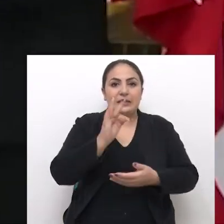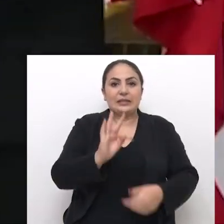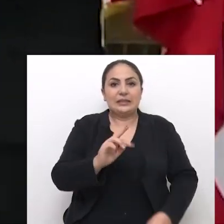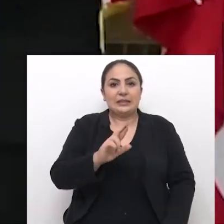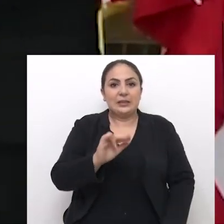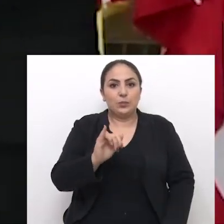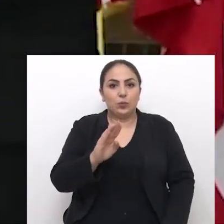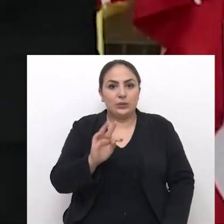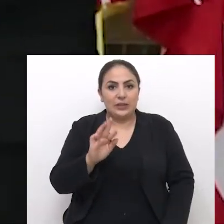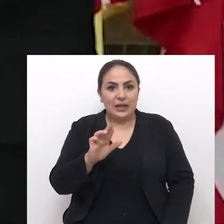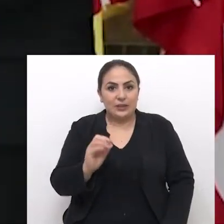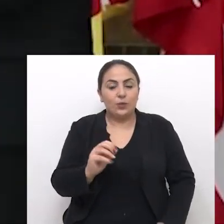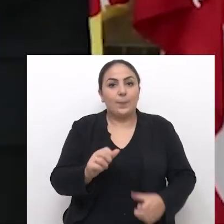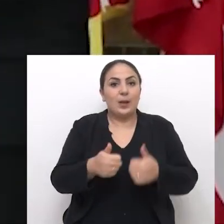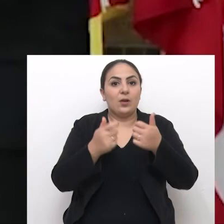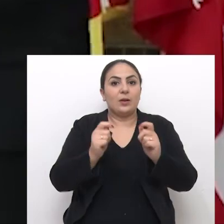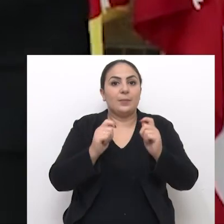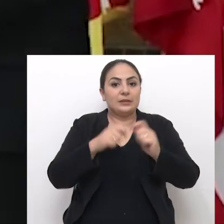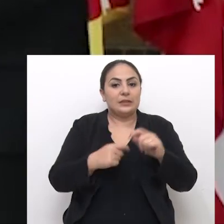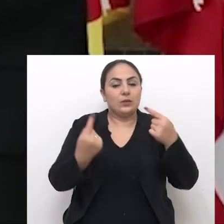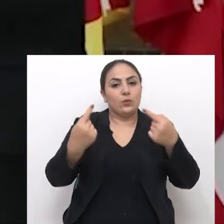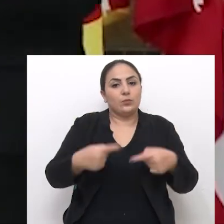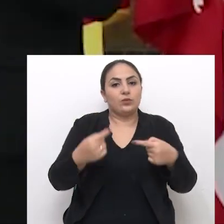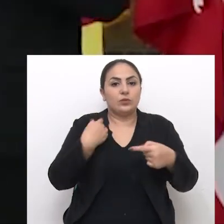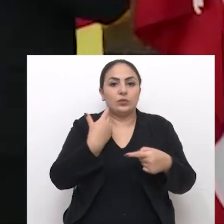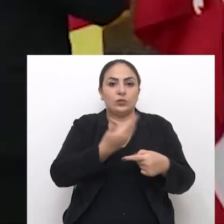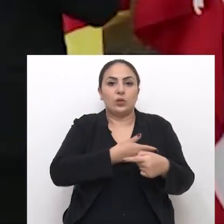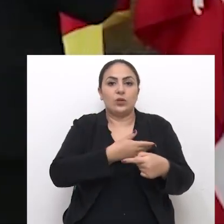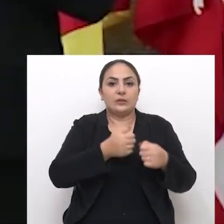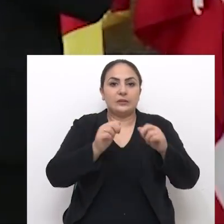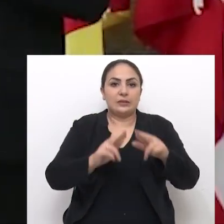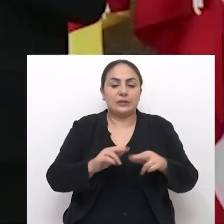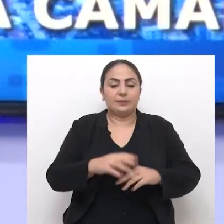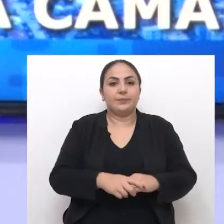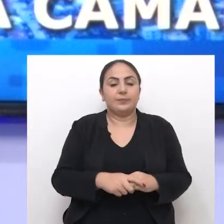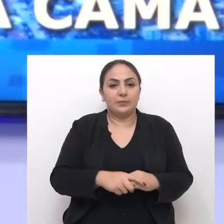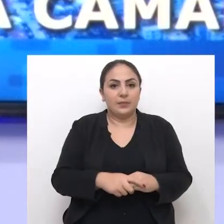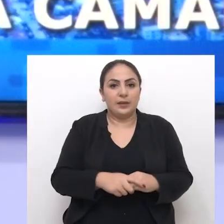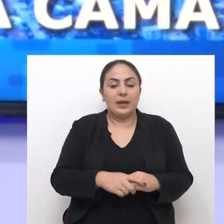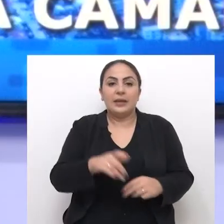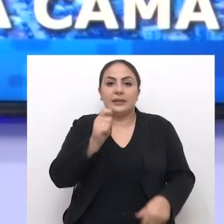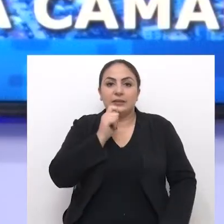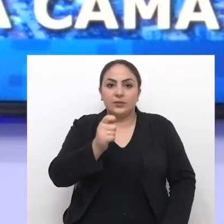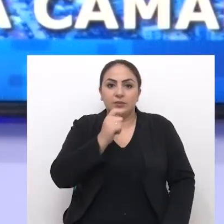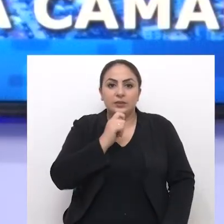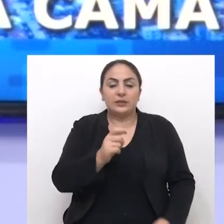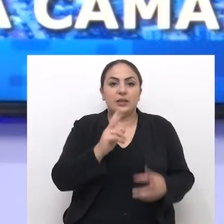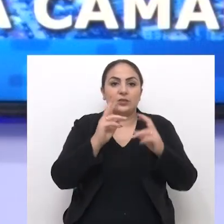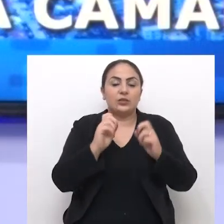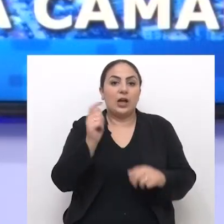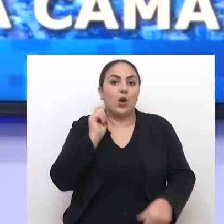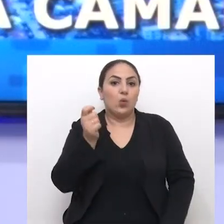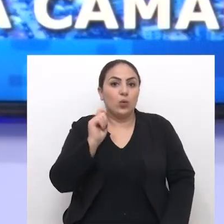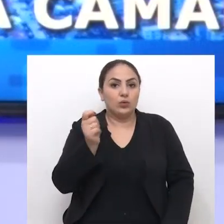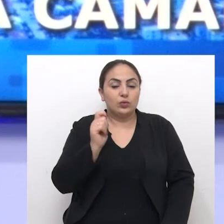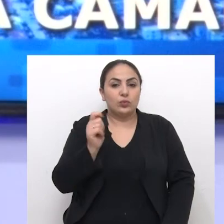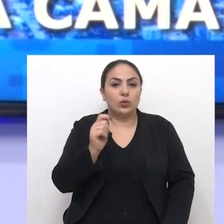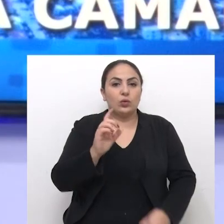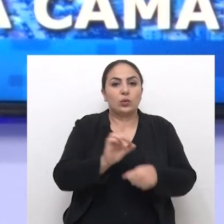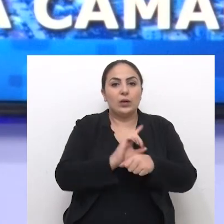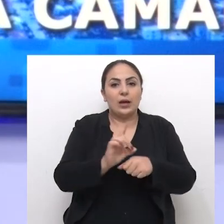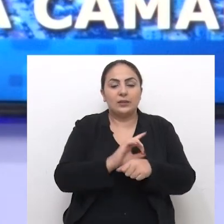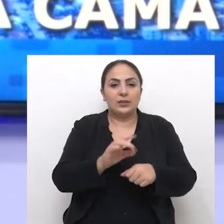estaremos dessa forma dando melhores condições de competitividade aos nossos setores produtivos. E na série de entrevistas sobre o agosto